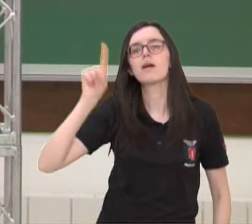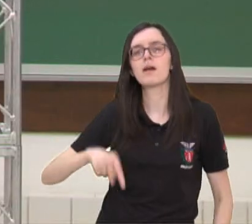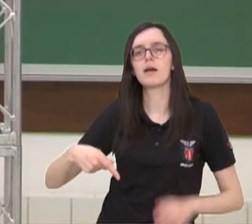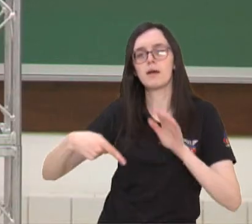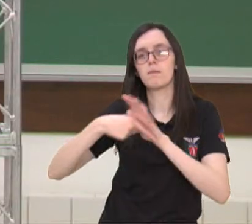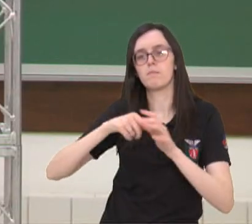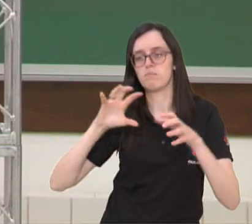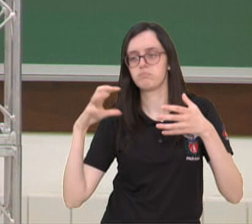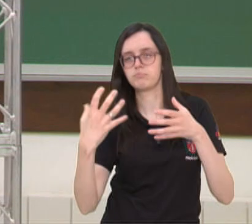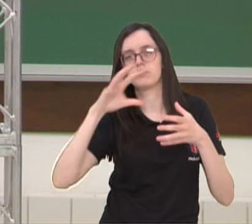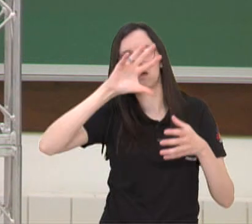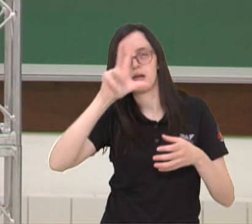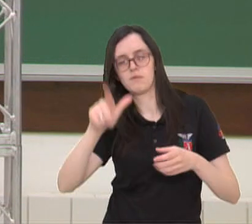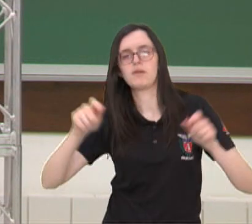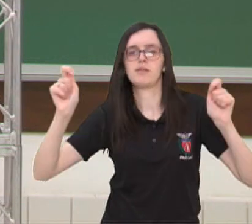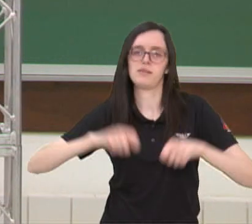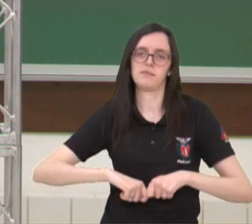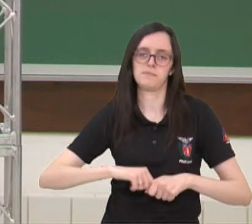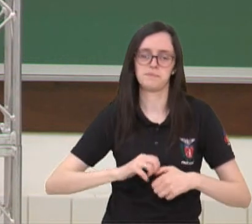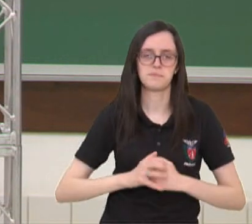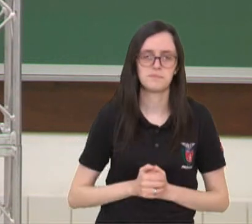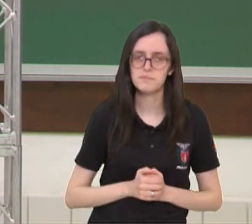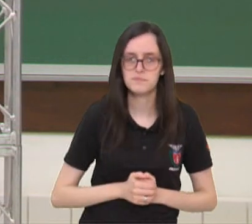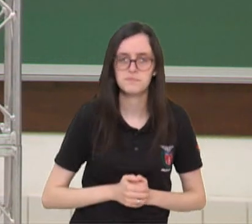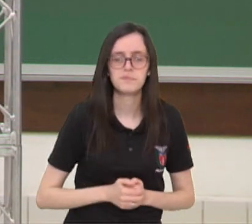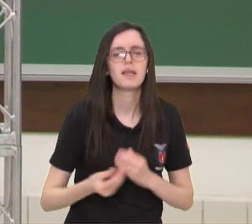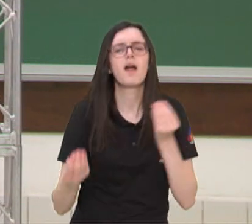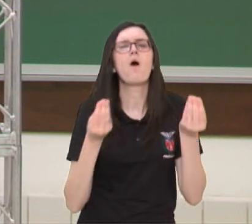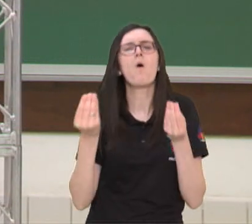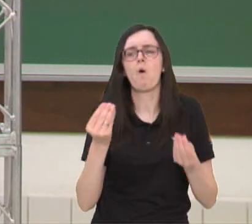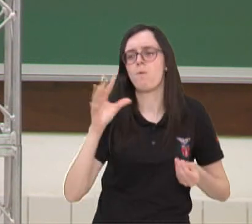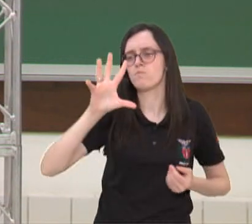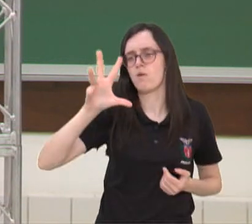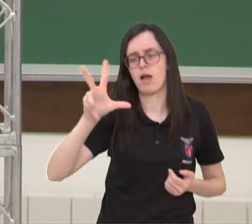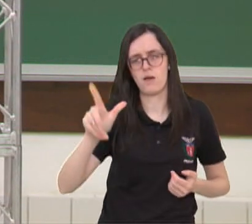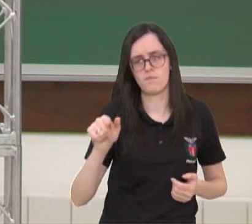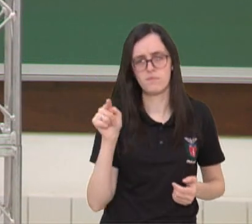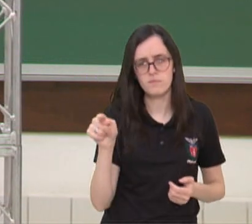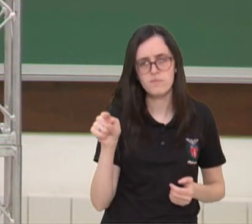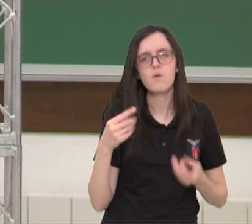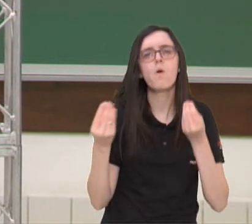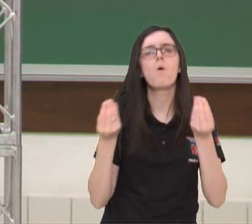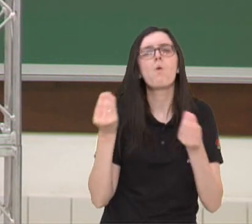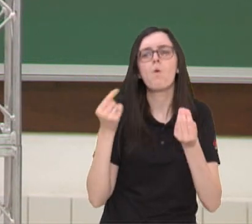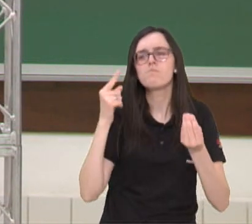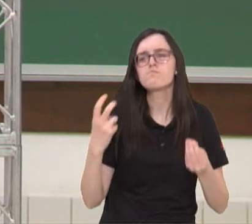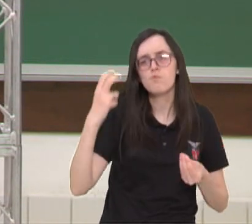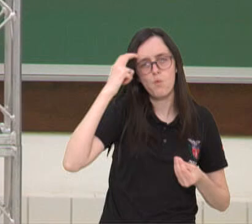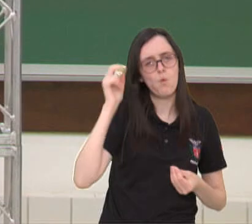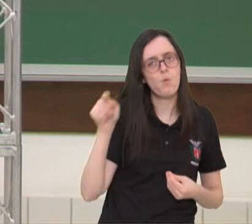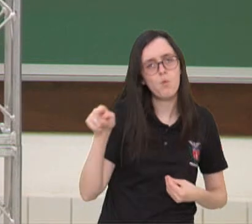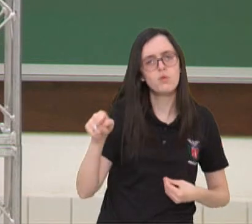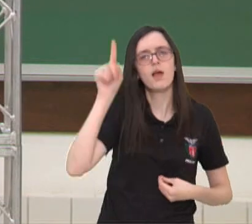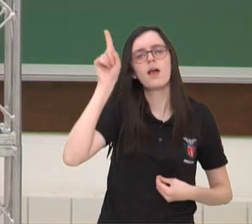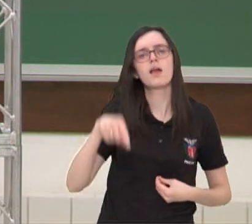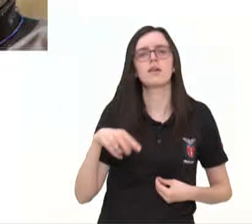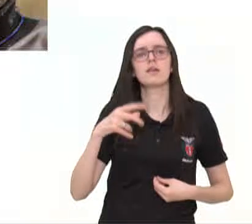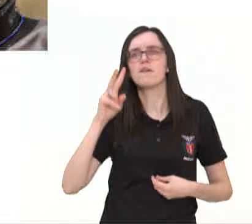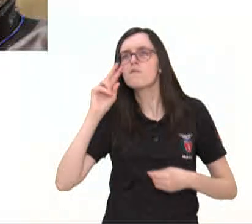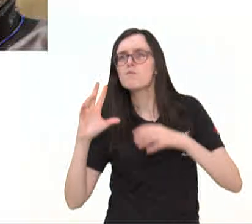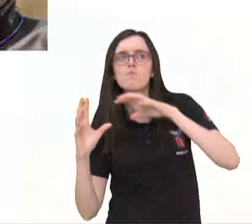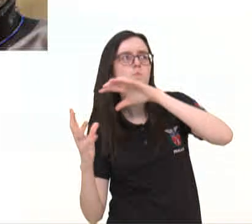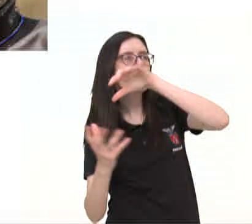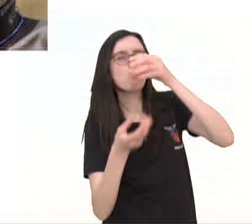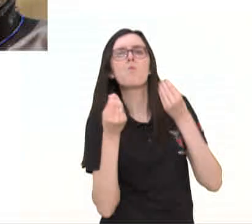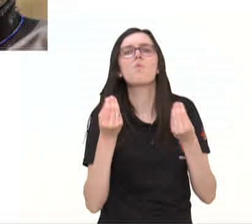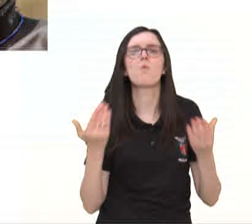continente africano pode estar nos repassando. E como que a África, né, como essa cultura é vista no mundo